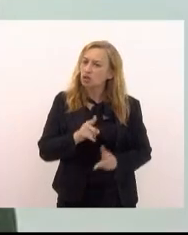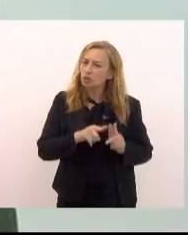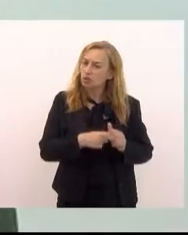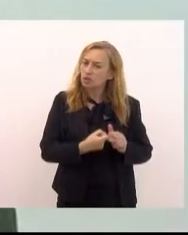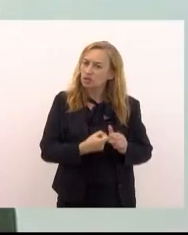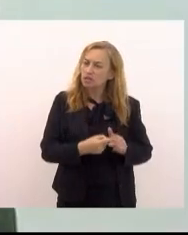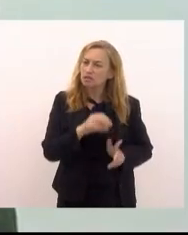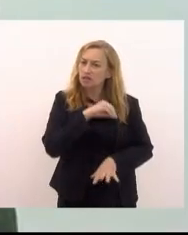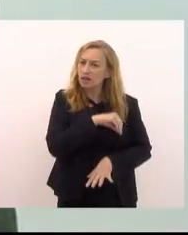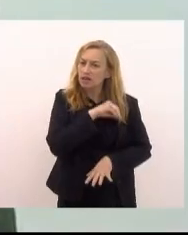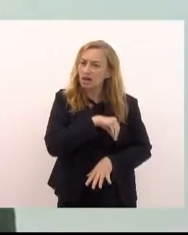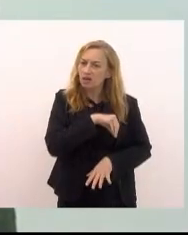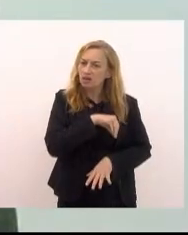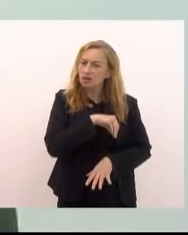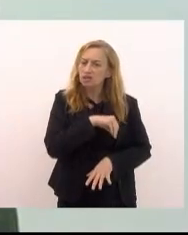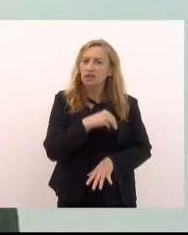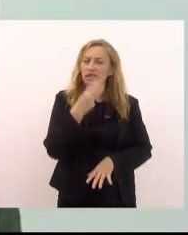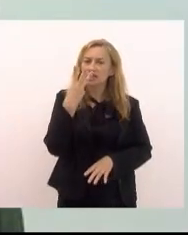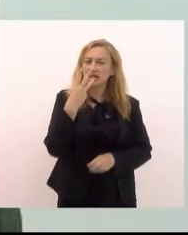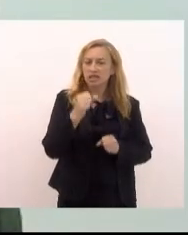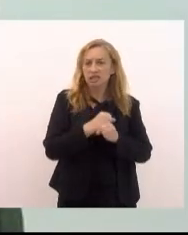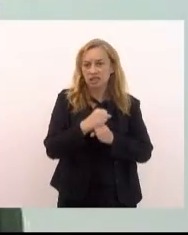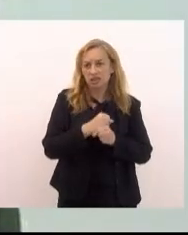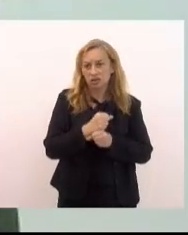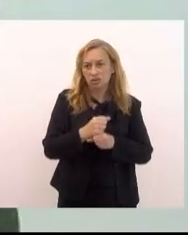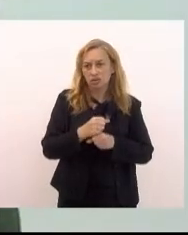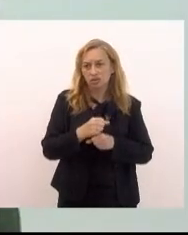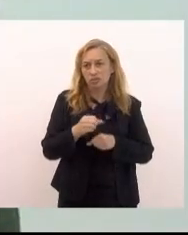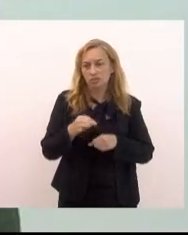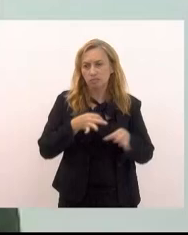será feita em 3 anos.